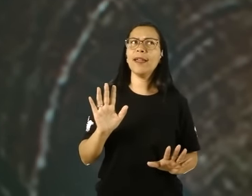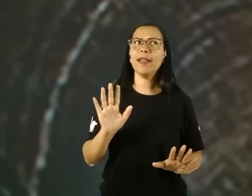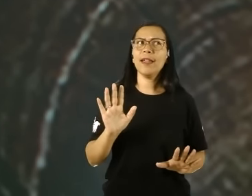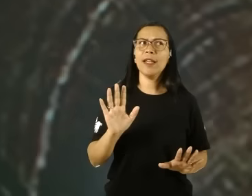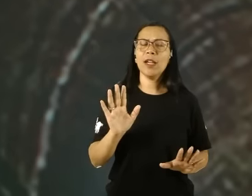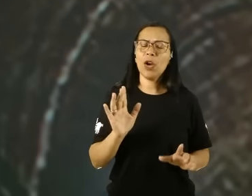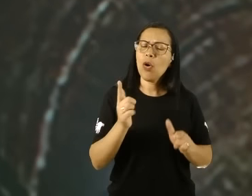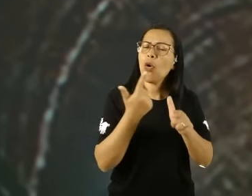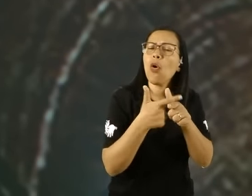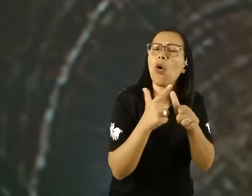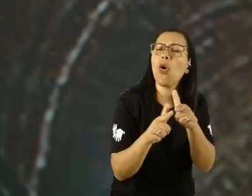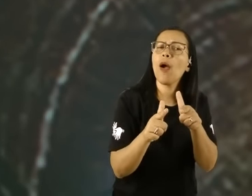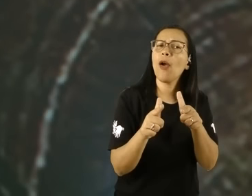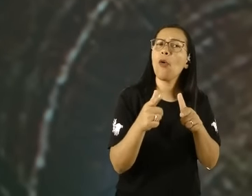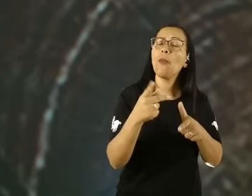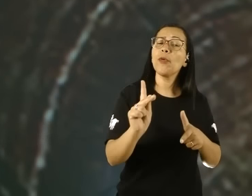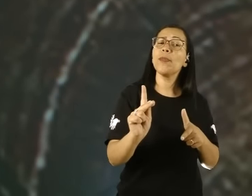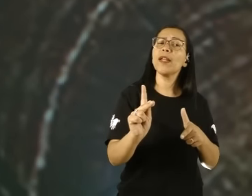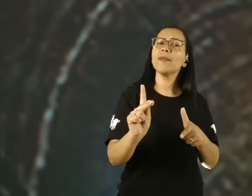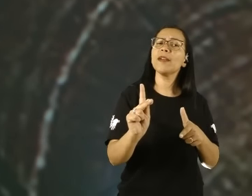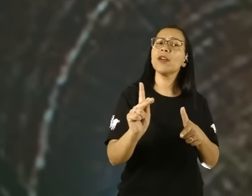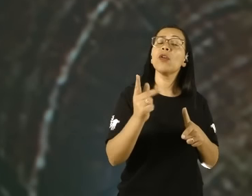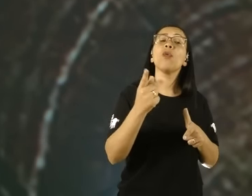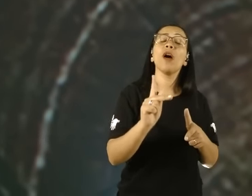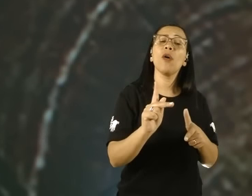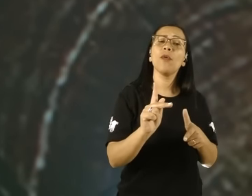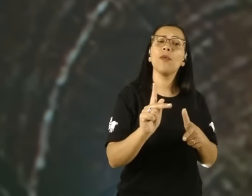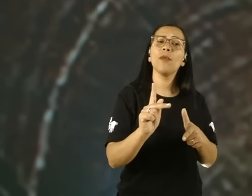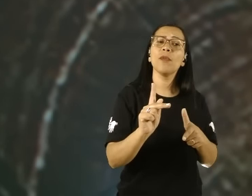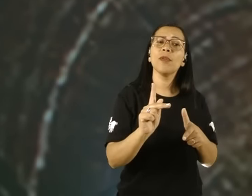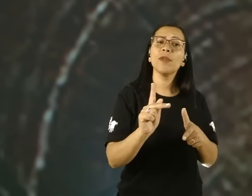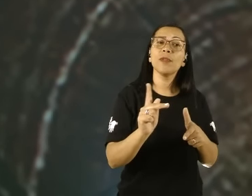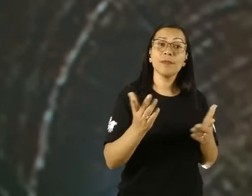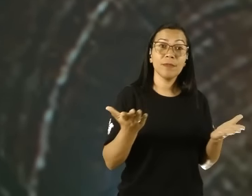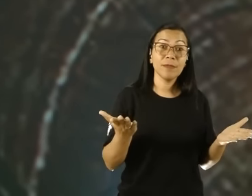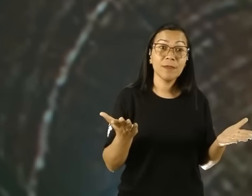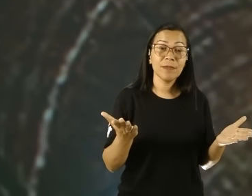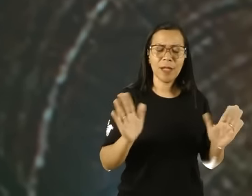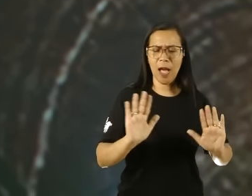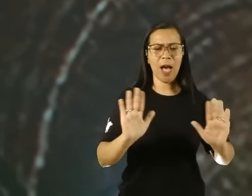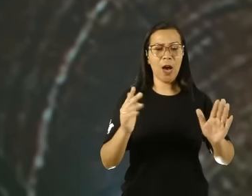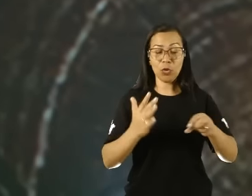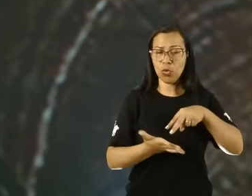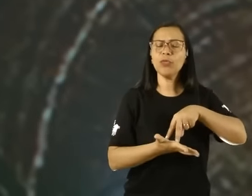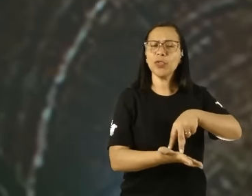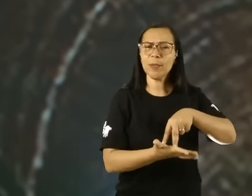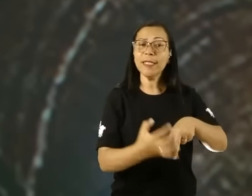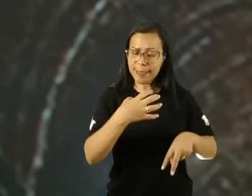cheirou? Não. O que, que você está fazendo? Não, eu estou firme com Deus. Só que o que é maravilhoso é que a